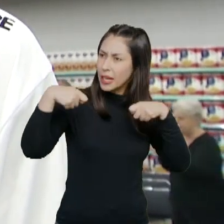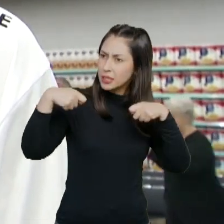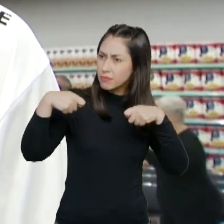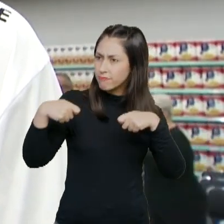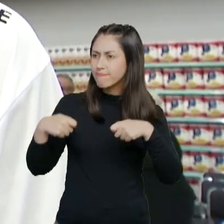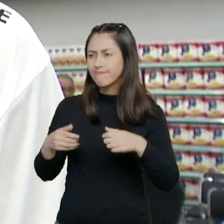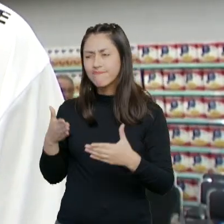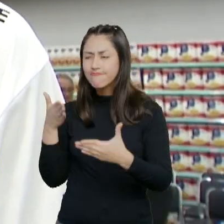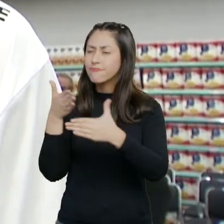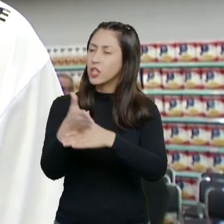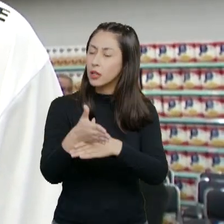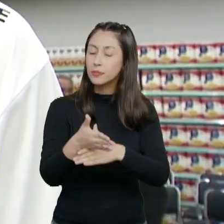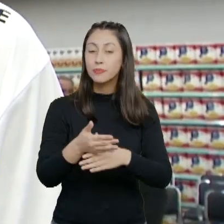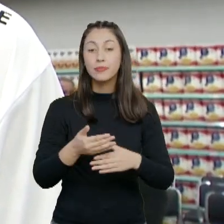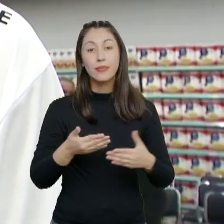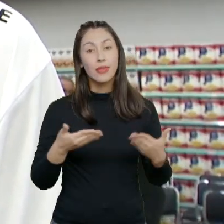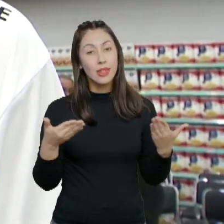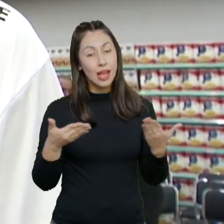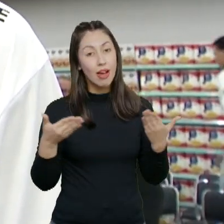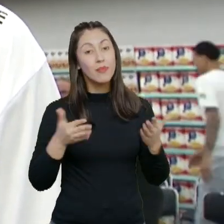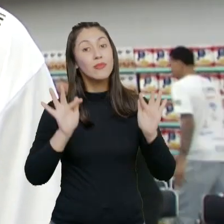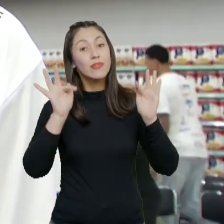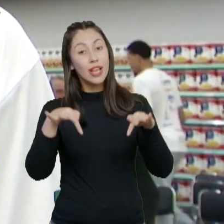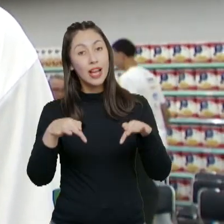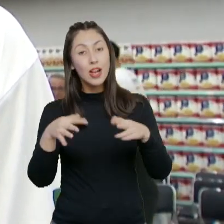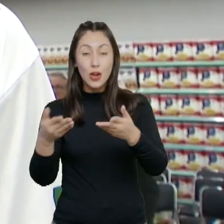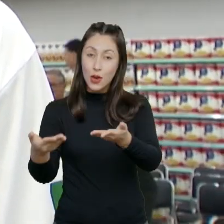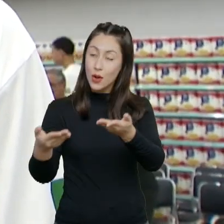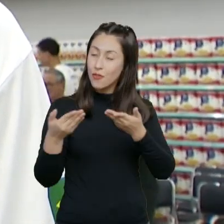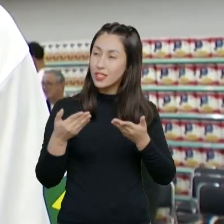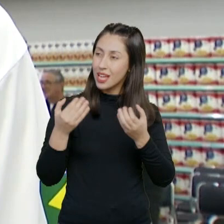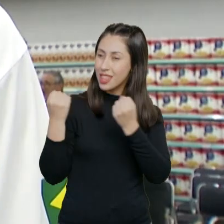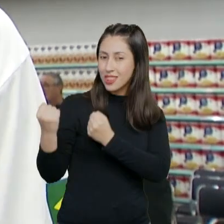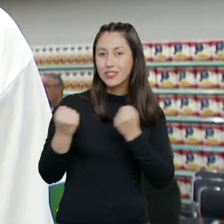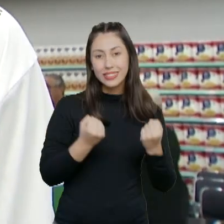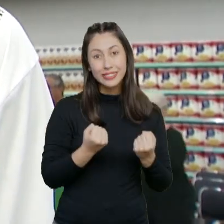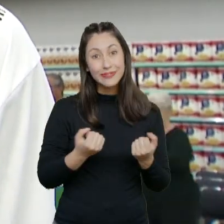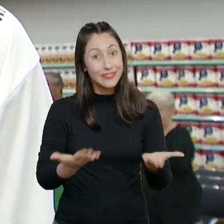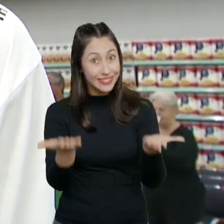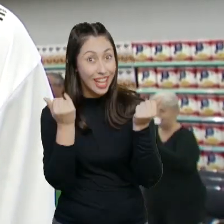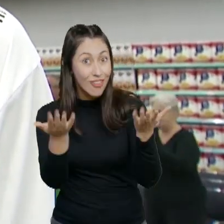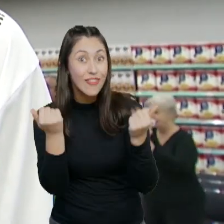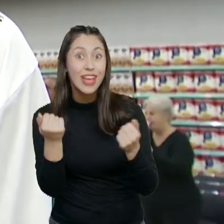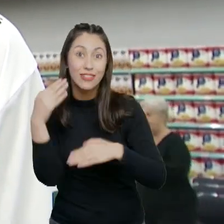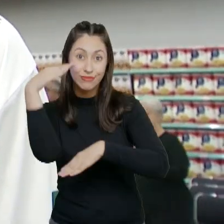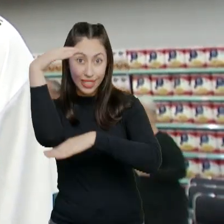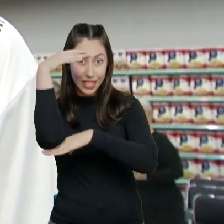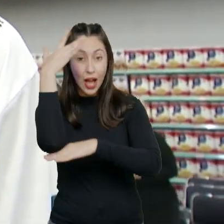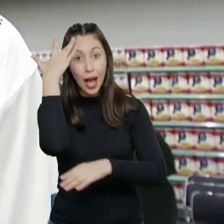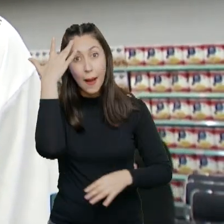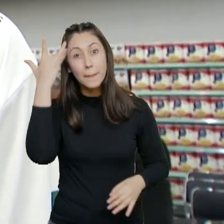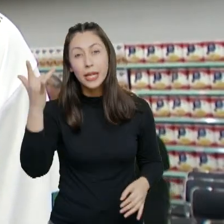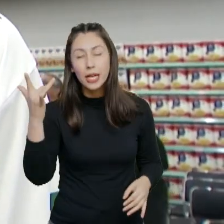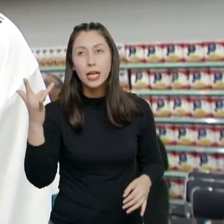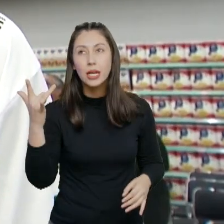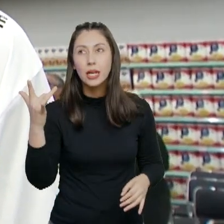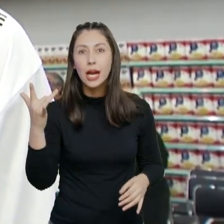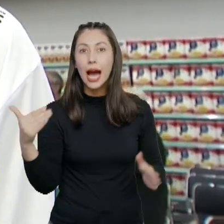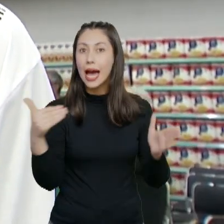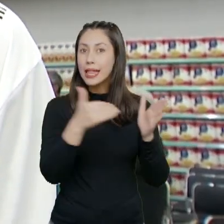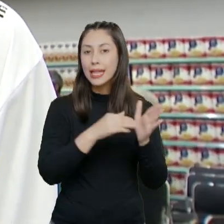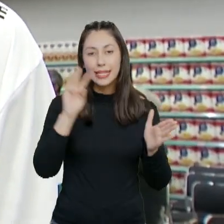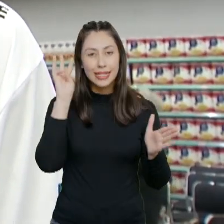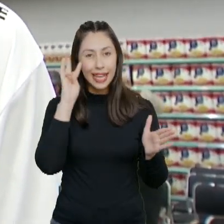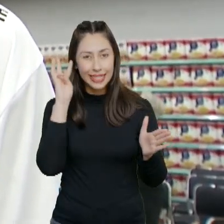precisa. E para a gente poder finalizar, chama a torcida para comparecer e apoiar vocês. Venham ao Teatrão amanhã até terça-feira,